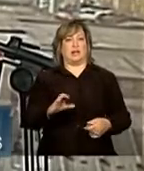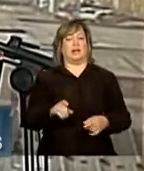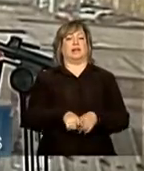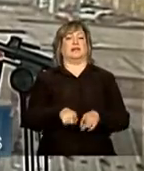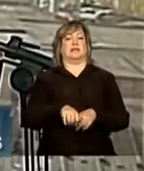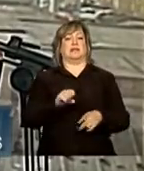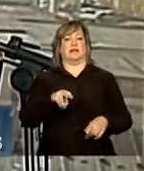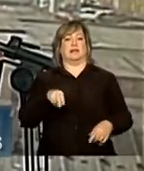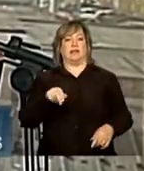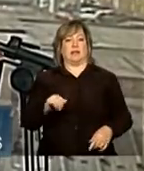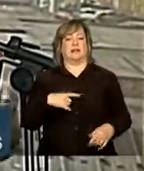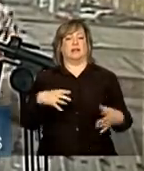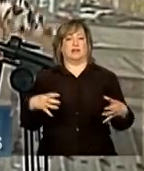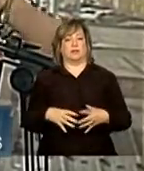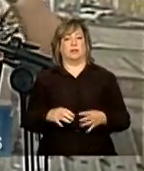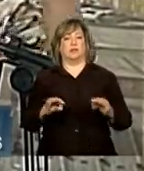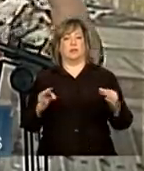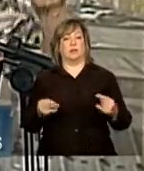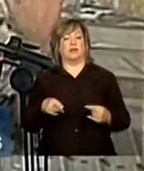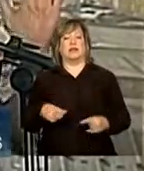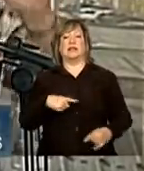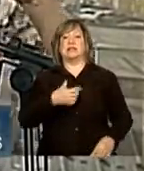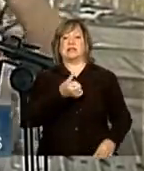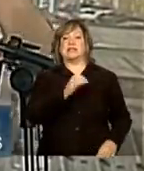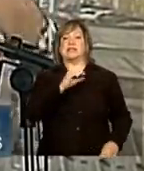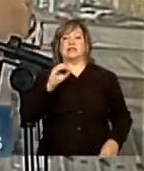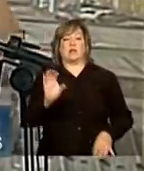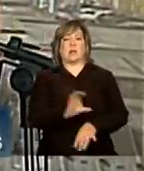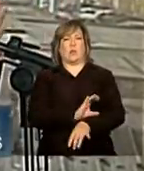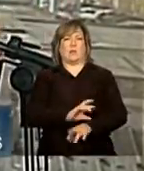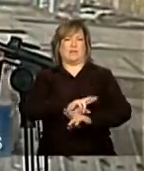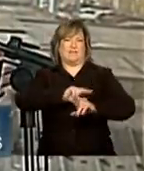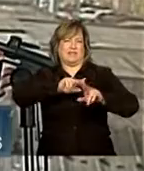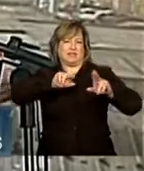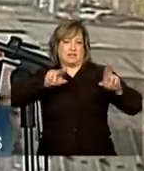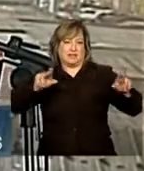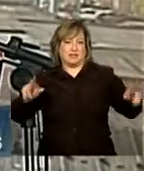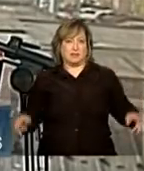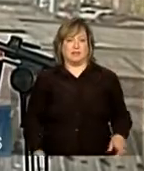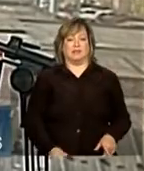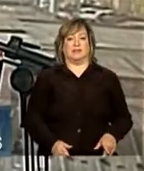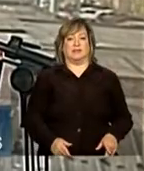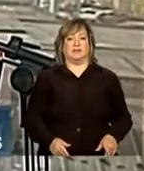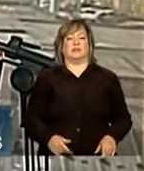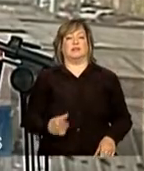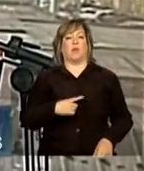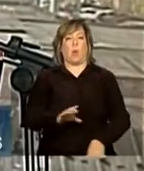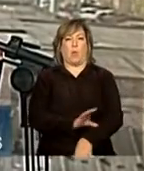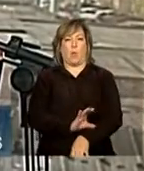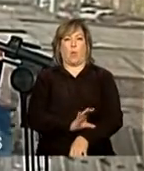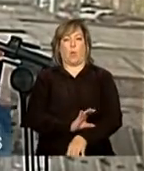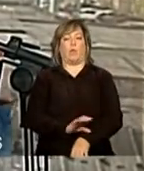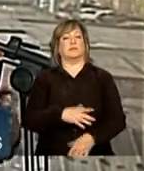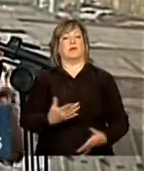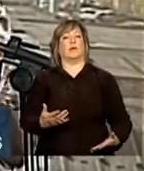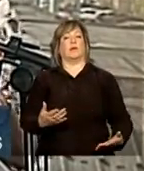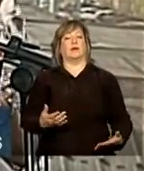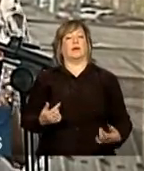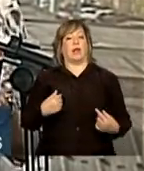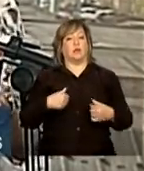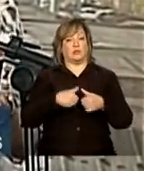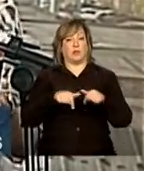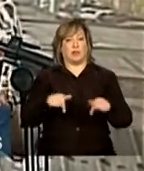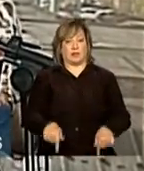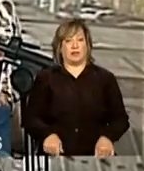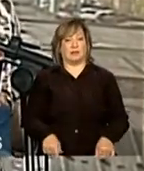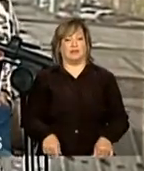Senat. Ele tem 600 cursos, tem 600 diferentes espécies de curso. Eu estou aqui